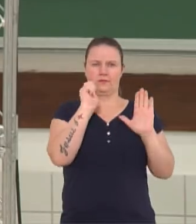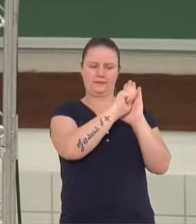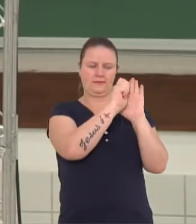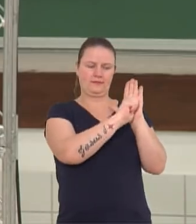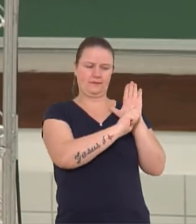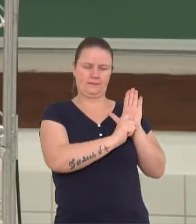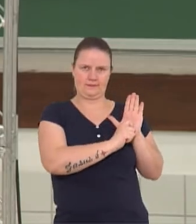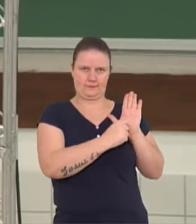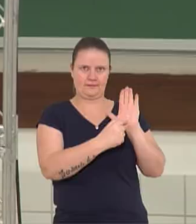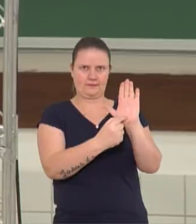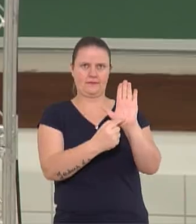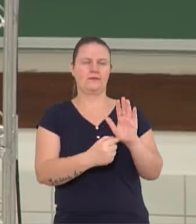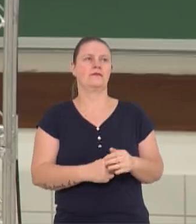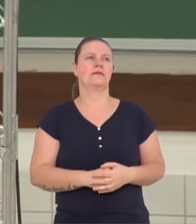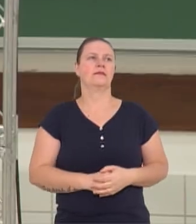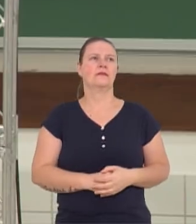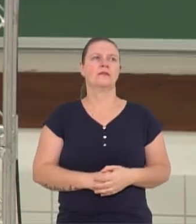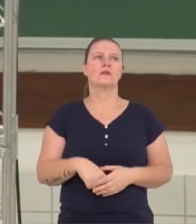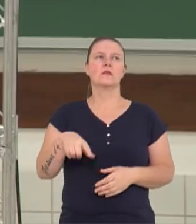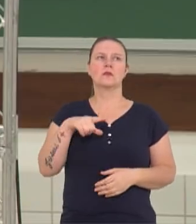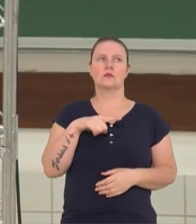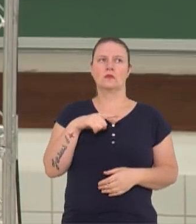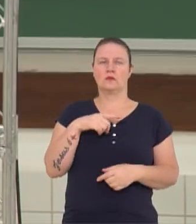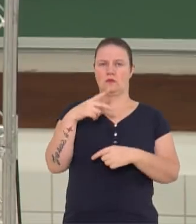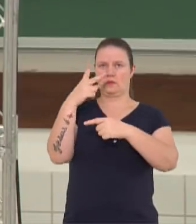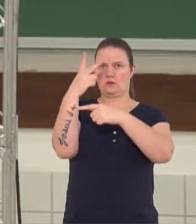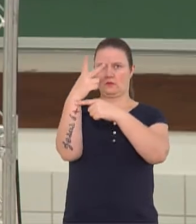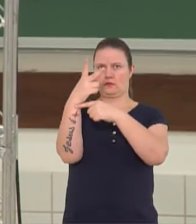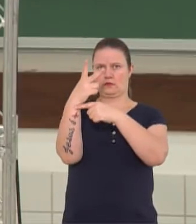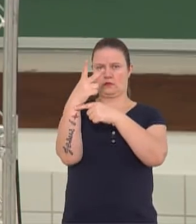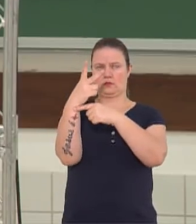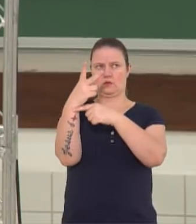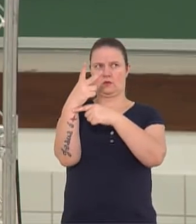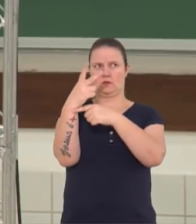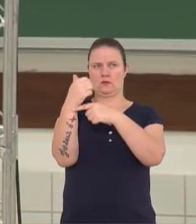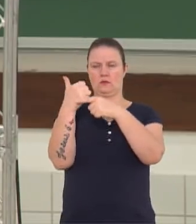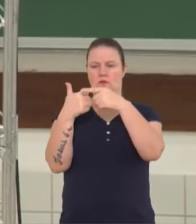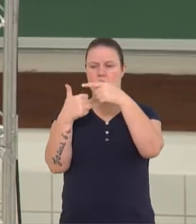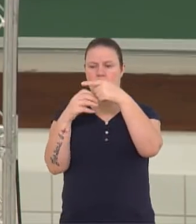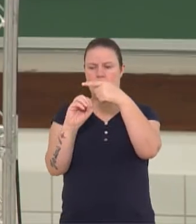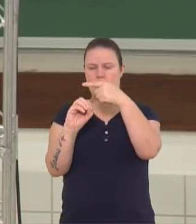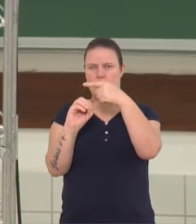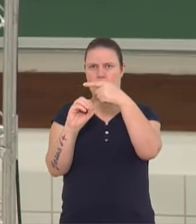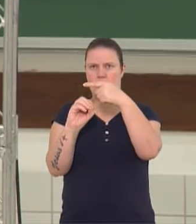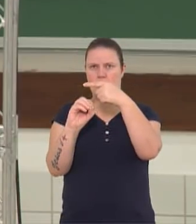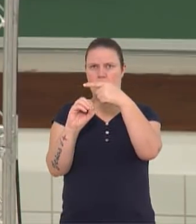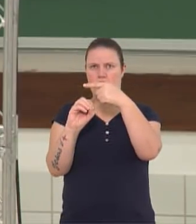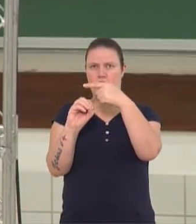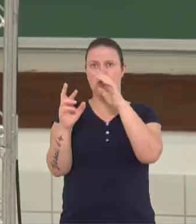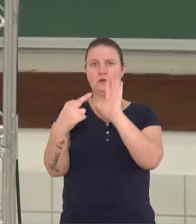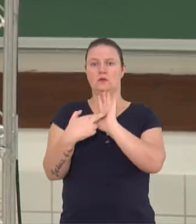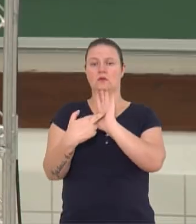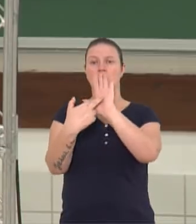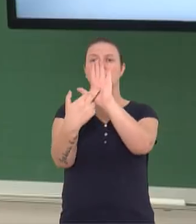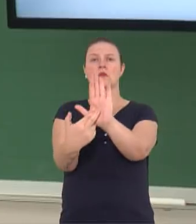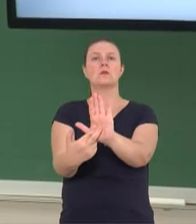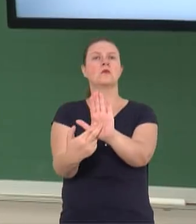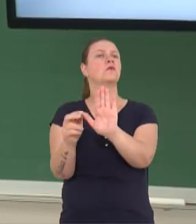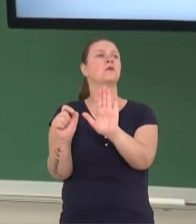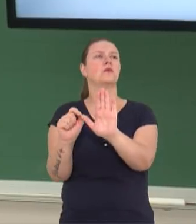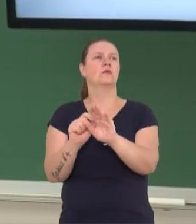fazer? Muito bem. Então, eu tenho a fração de 2 décimos, que representa